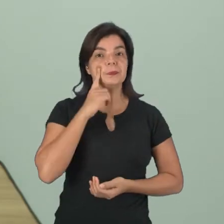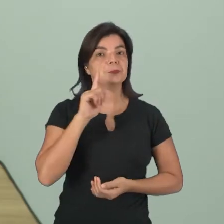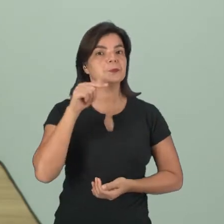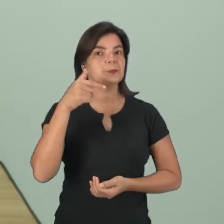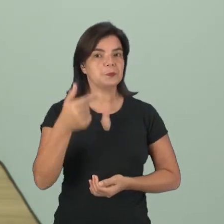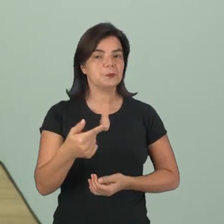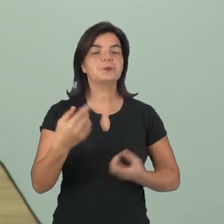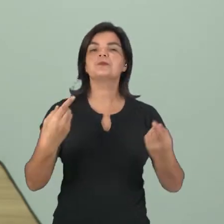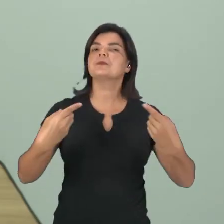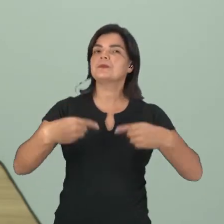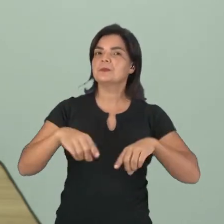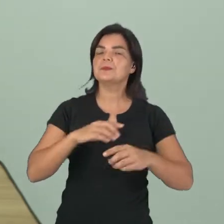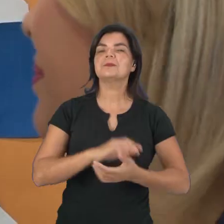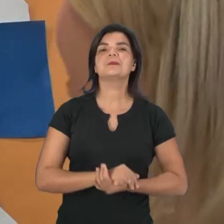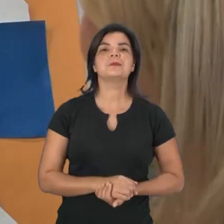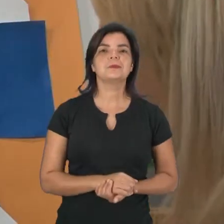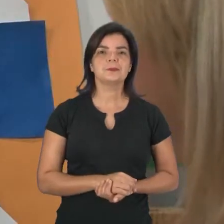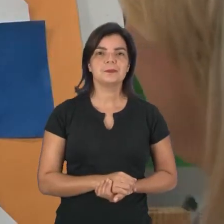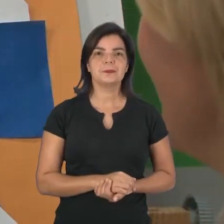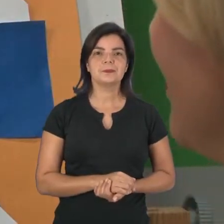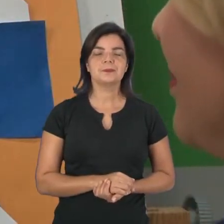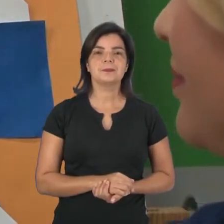para mais um desafio.